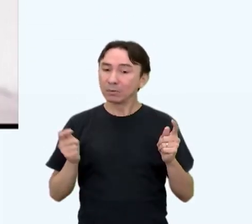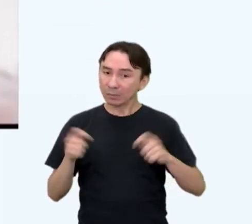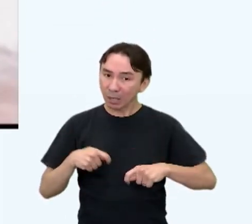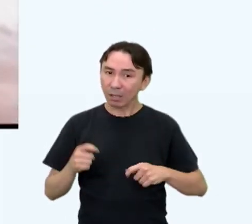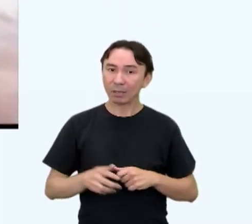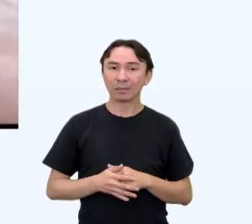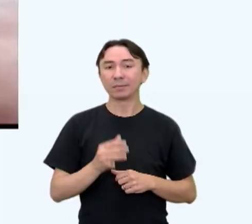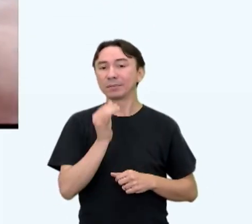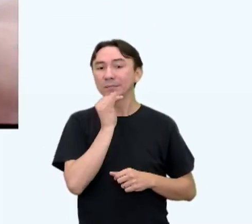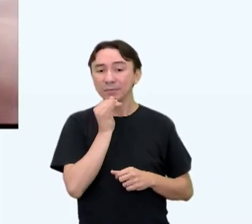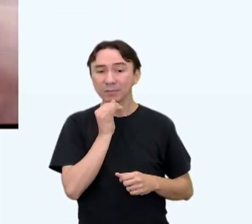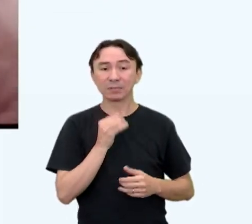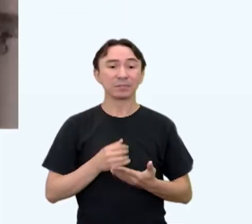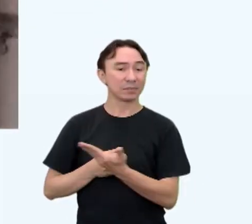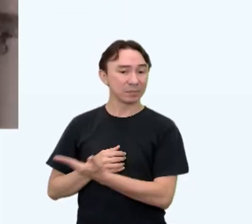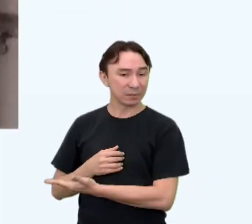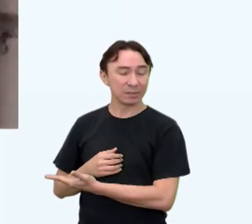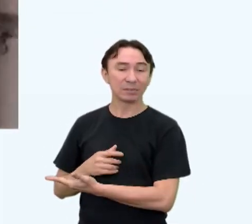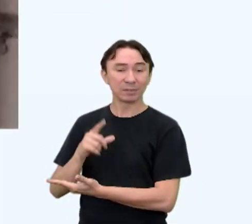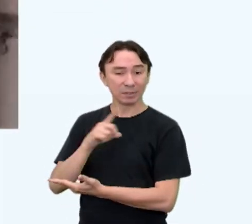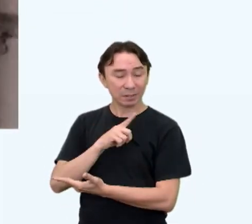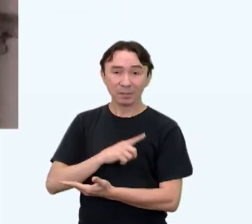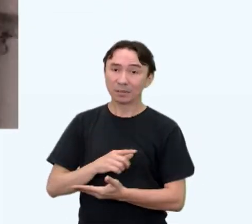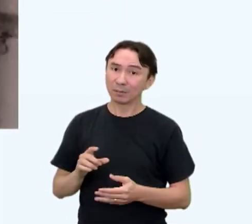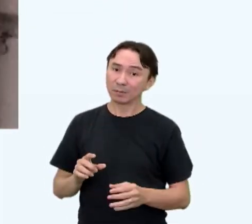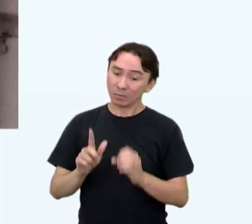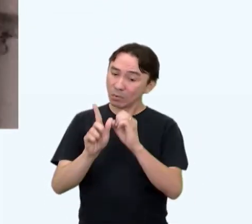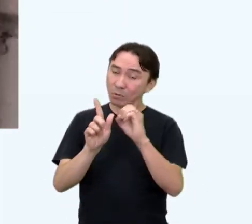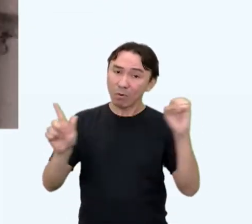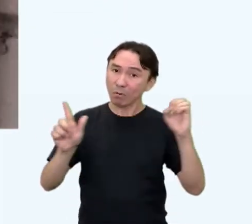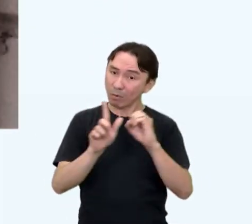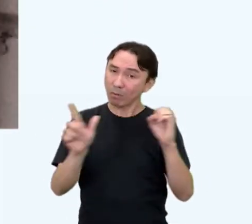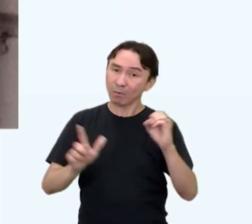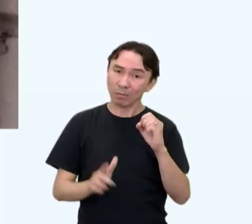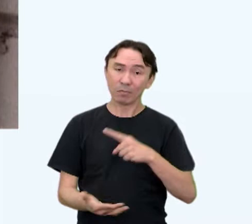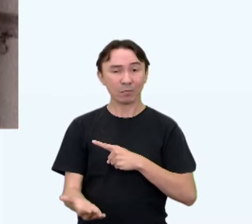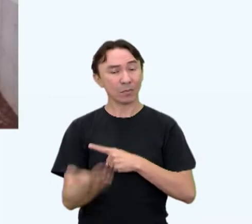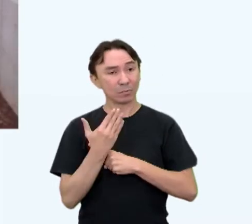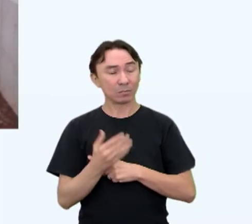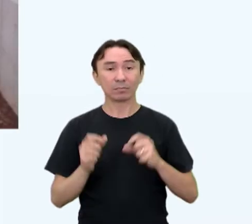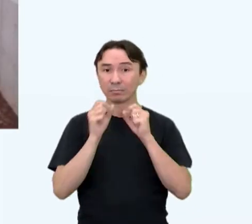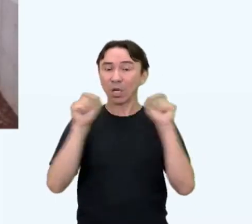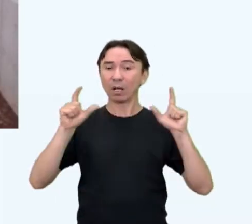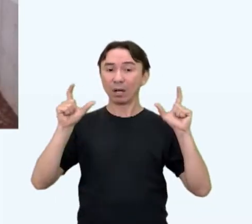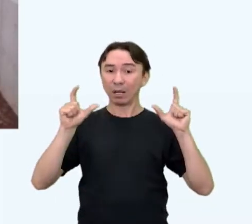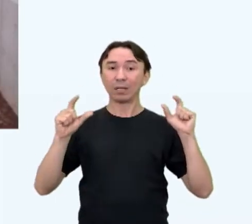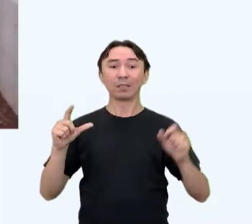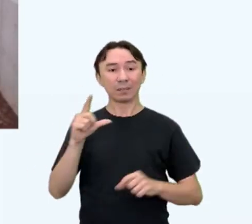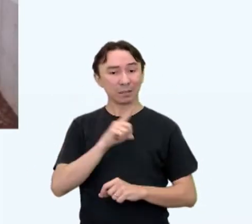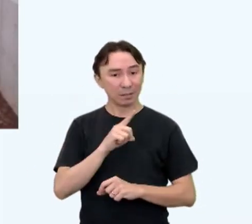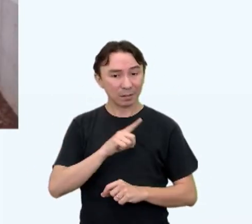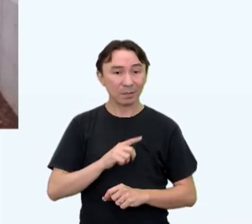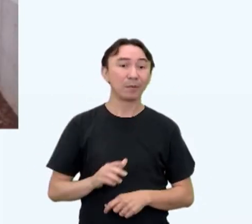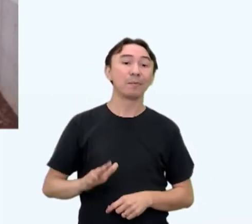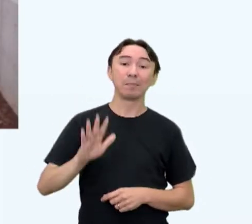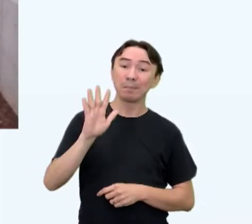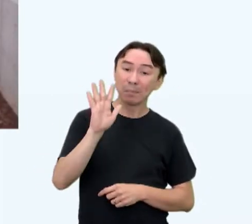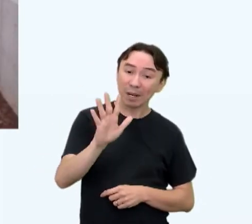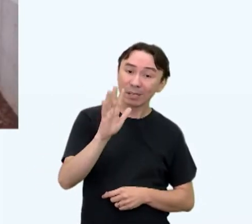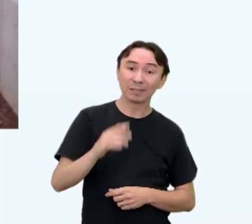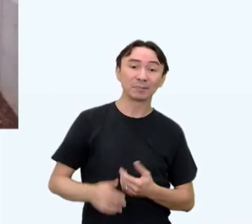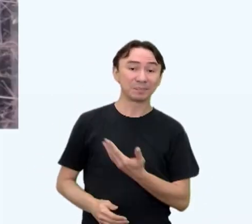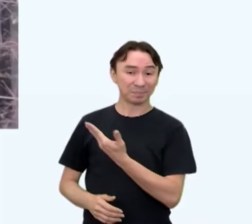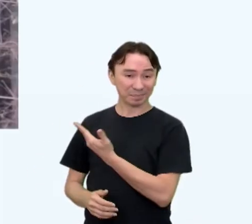do Seismic Alert do Google, né? Mas de qualquer maneira esse tipo de rede ela